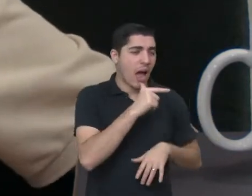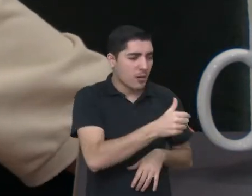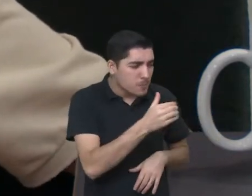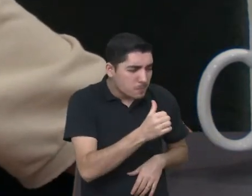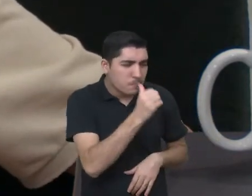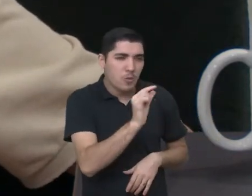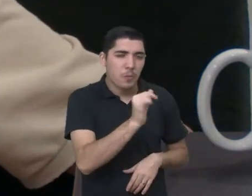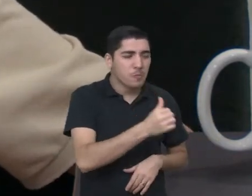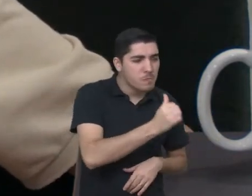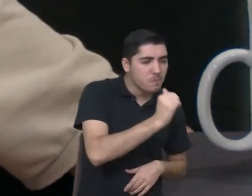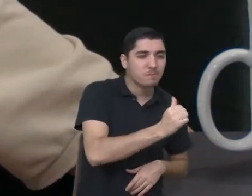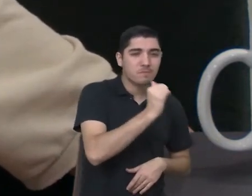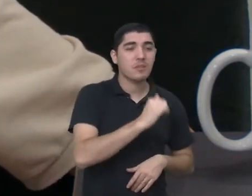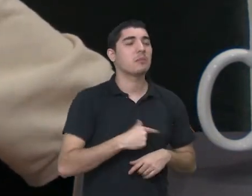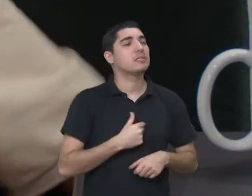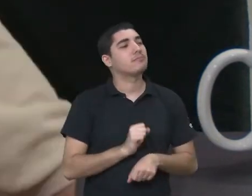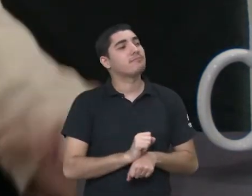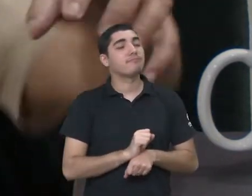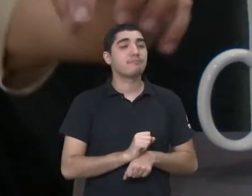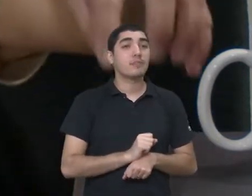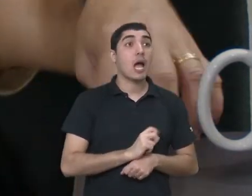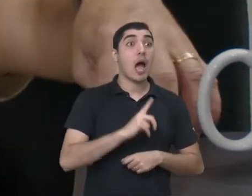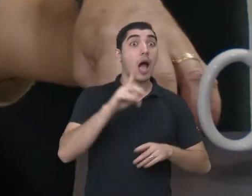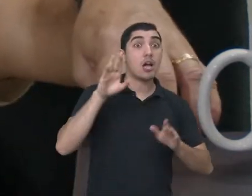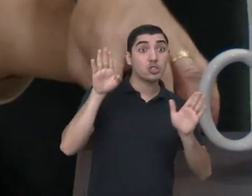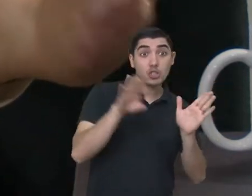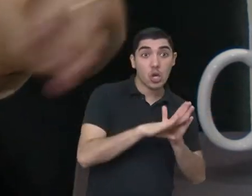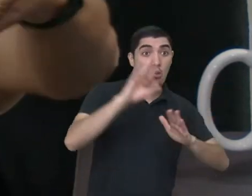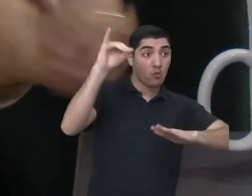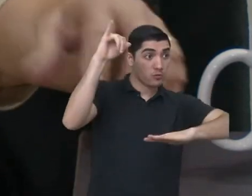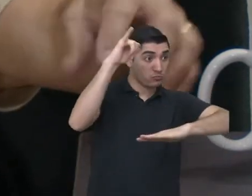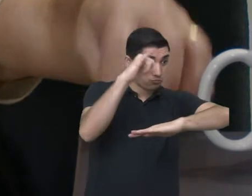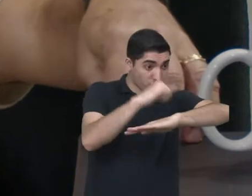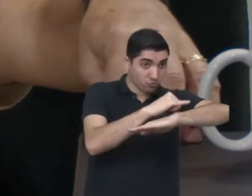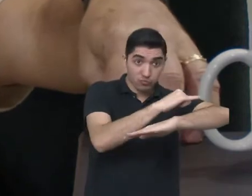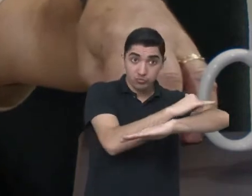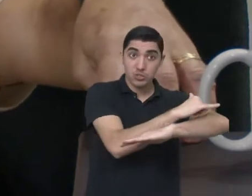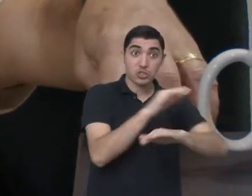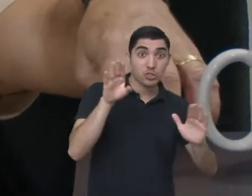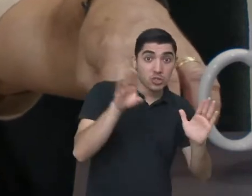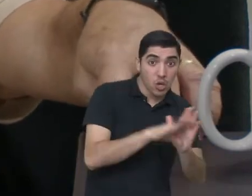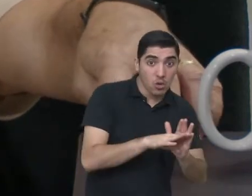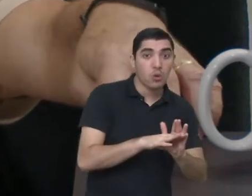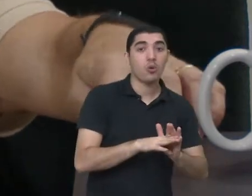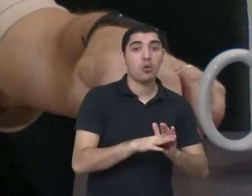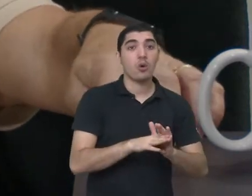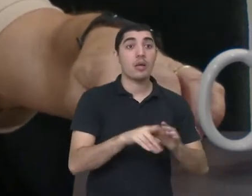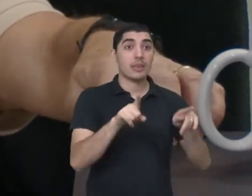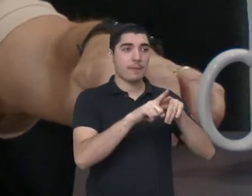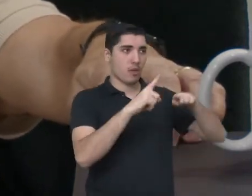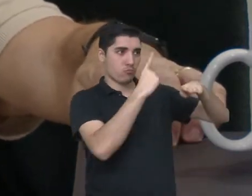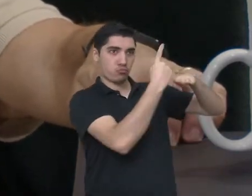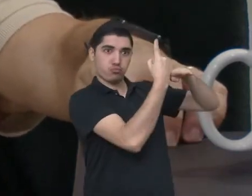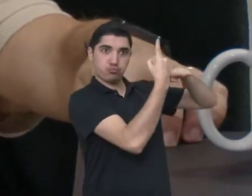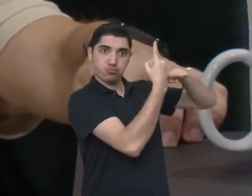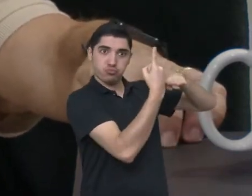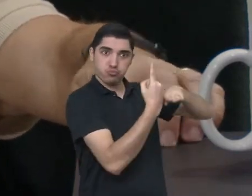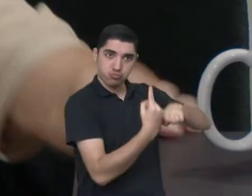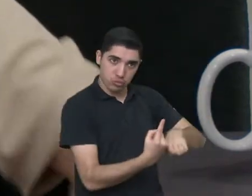você aí para fazer a cobertura do Papa, lá, você como repórter. E a rádio designou o Roberto Costa e o Fernando Garcia